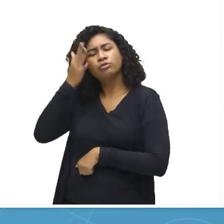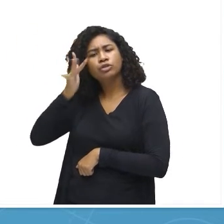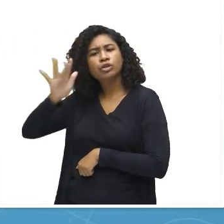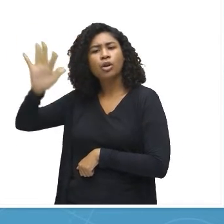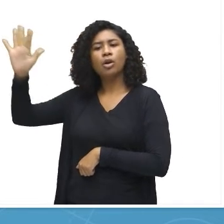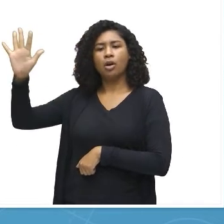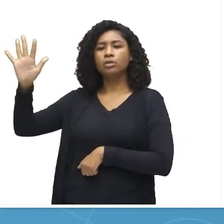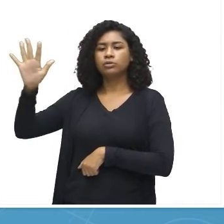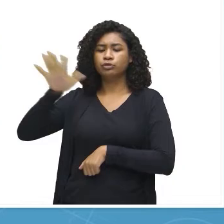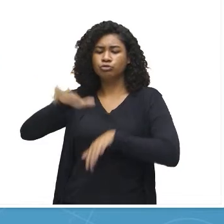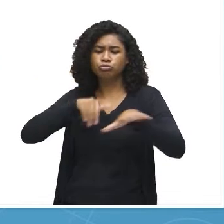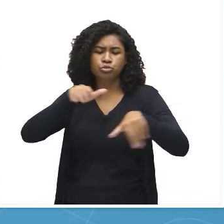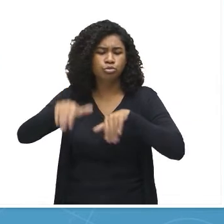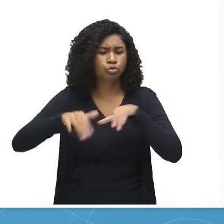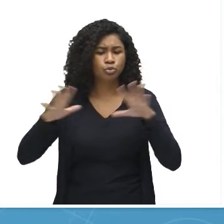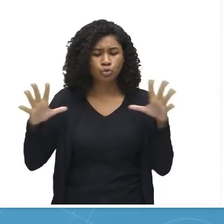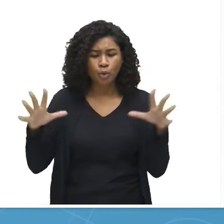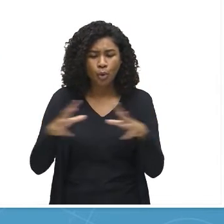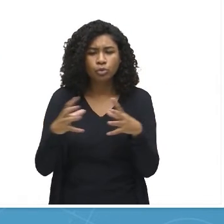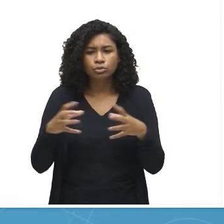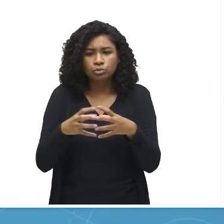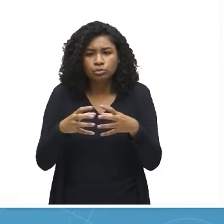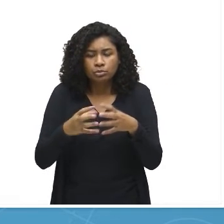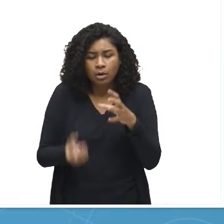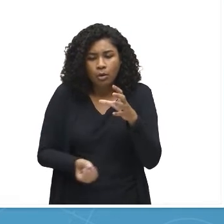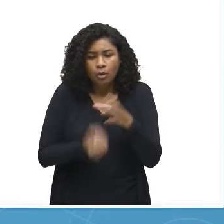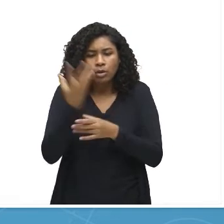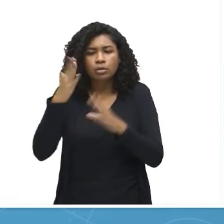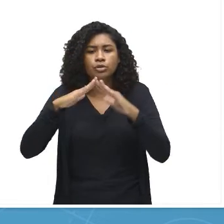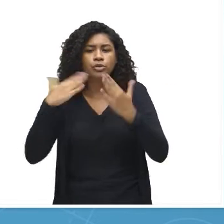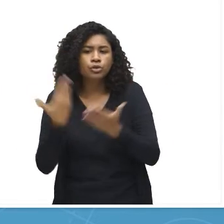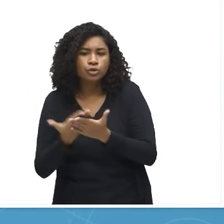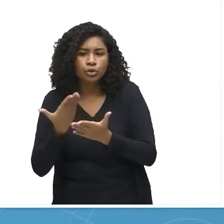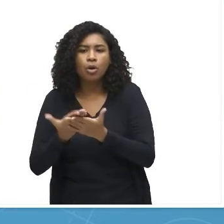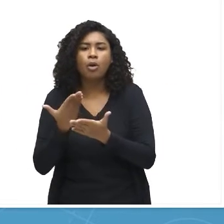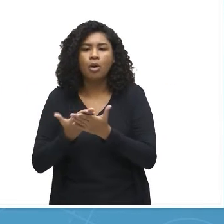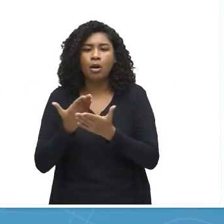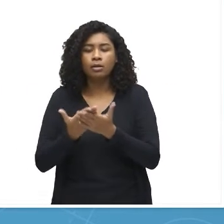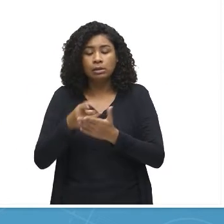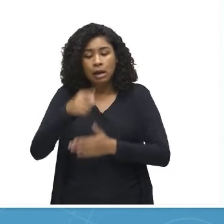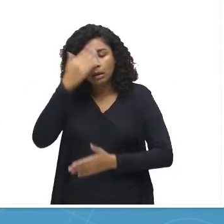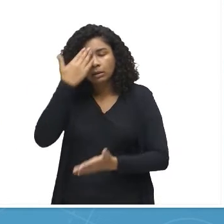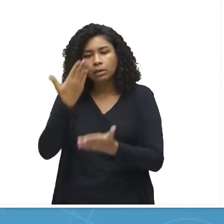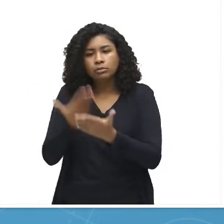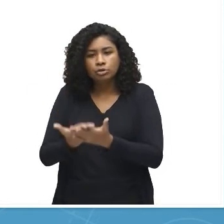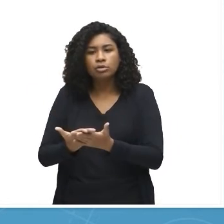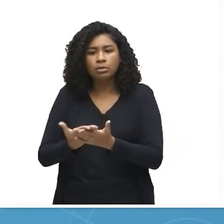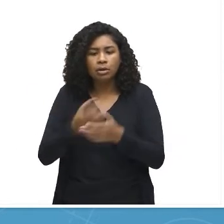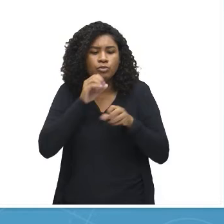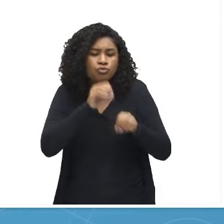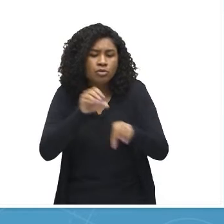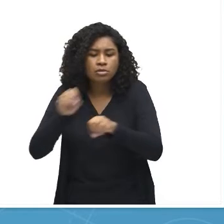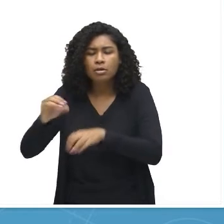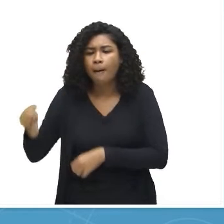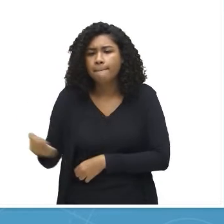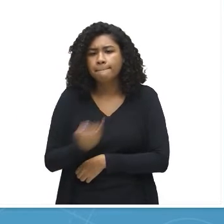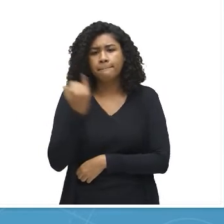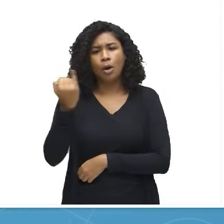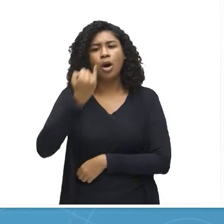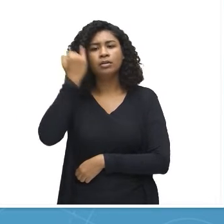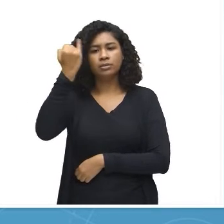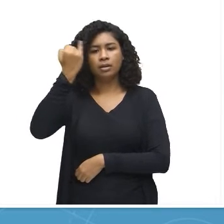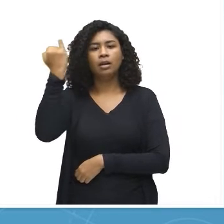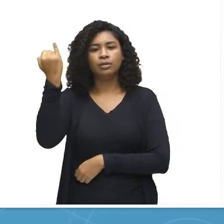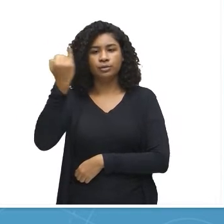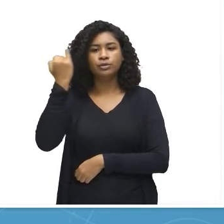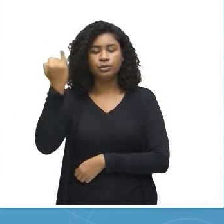poder da educação, mesmo sendo um cara analfabeto, ele reconhece aí o poder que a educação tem.